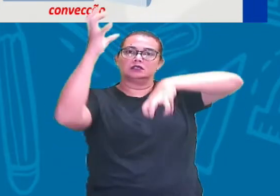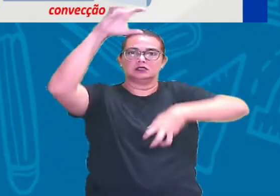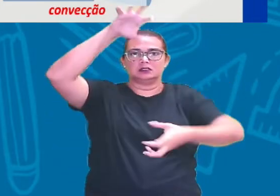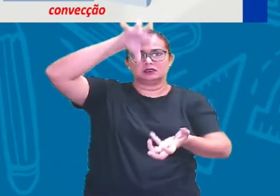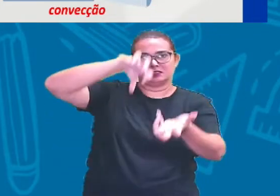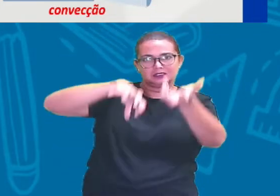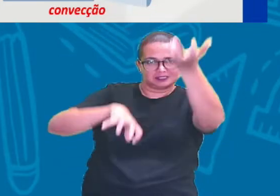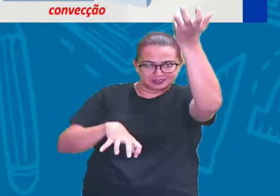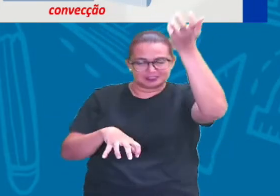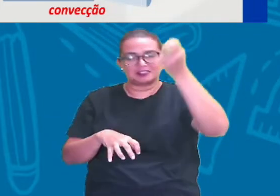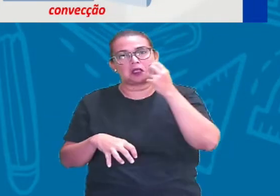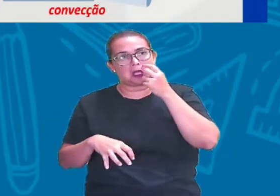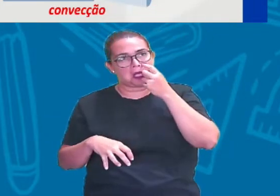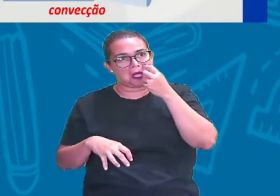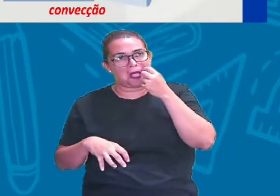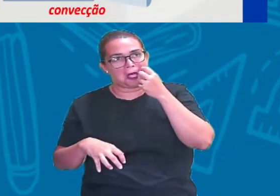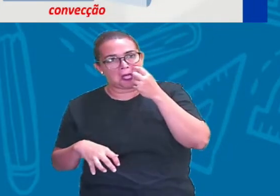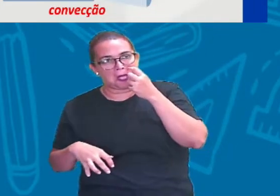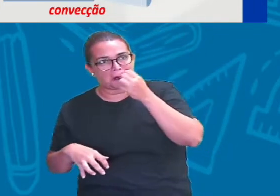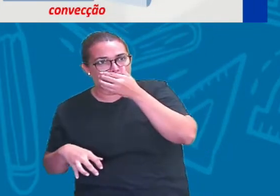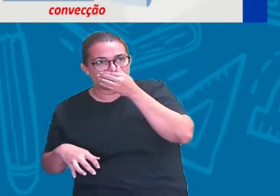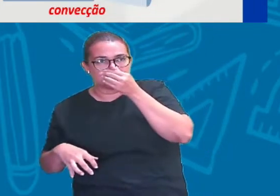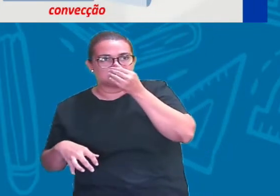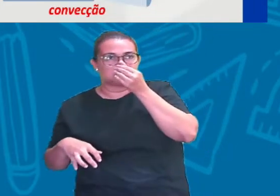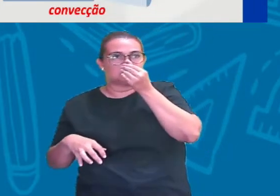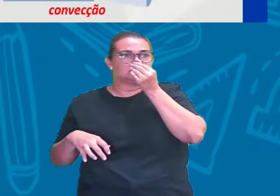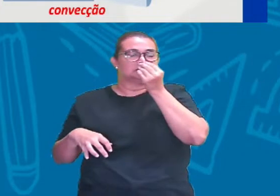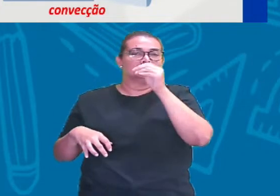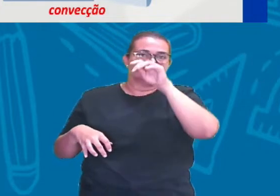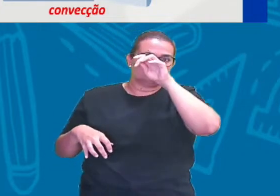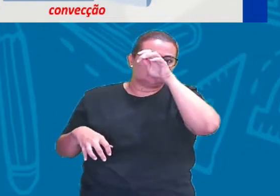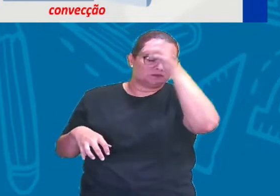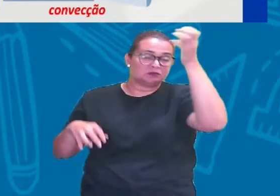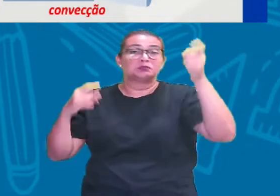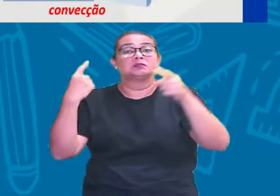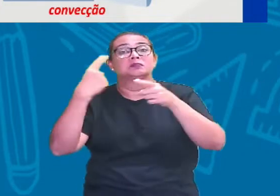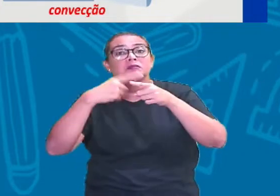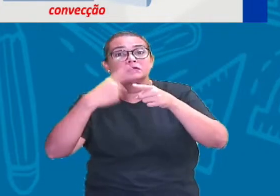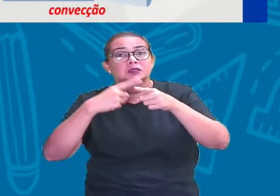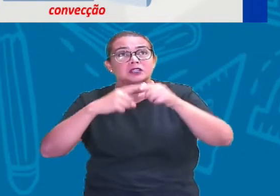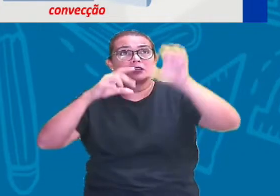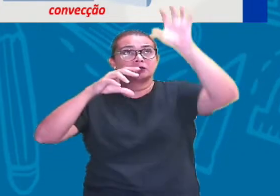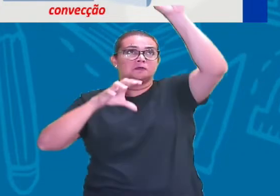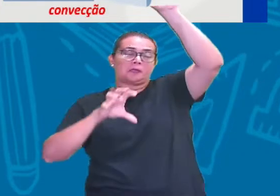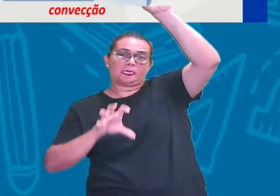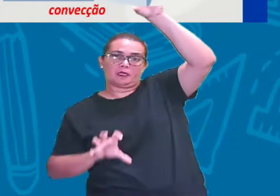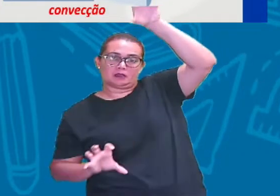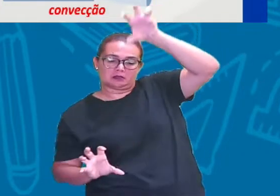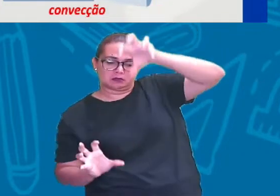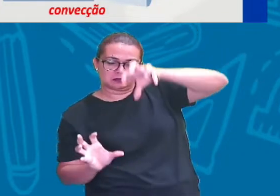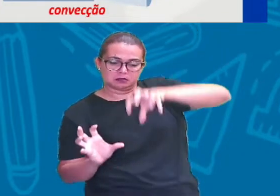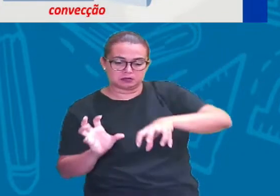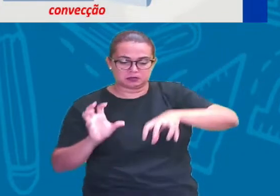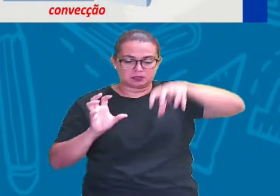vai descer, ele desce para a parte de baixo do refrigerador. Então, vai conservar o alimento ali